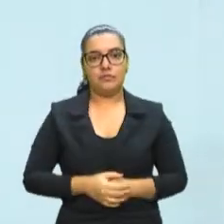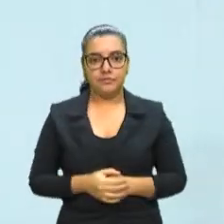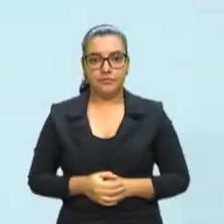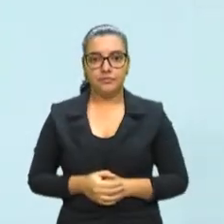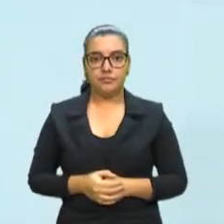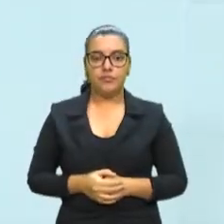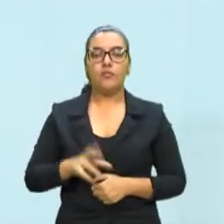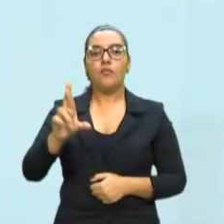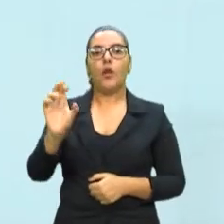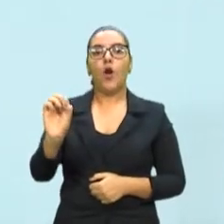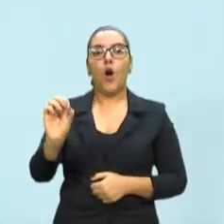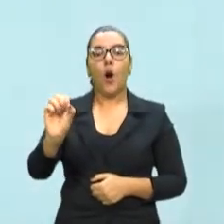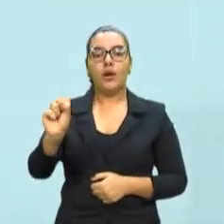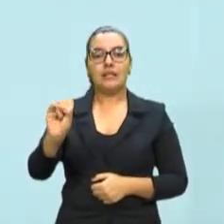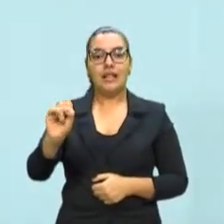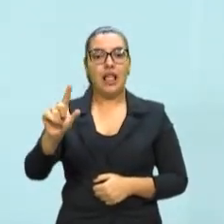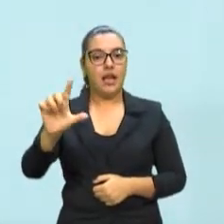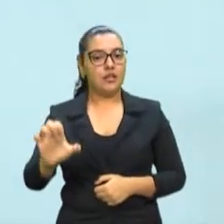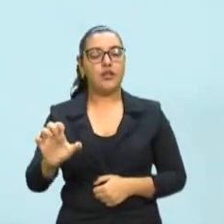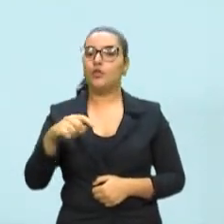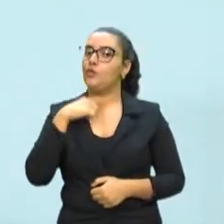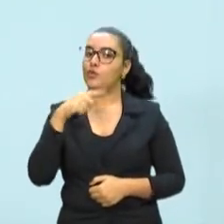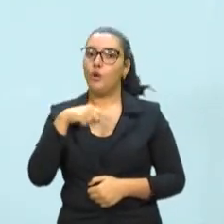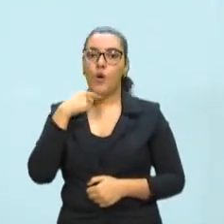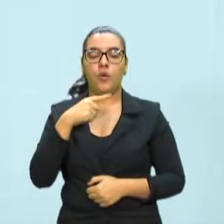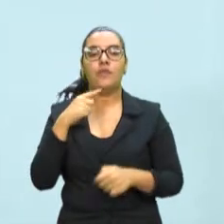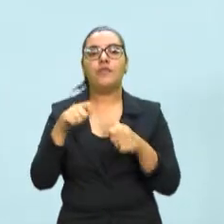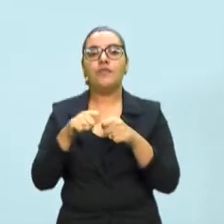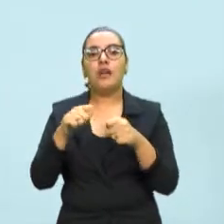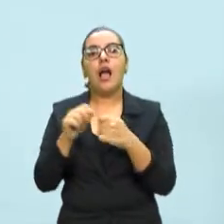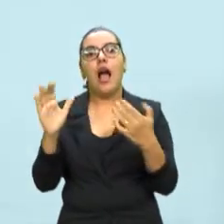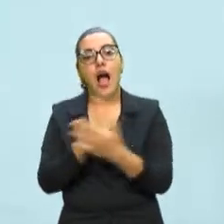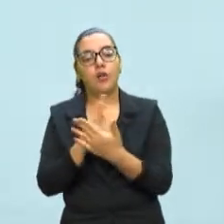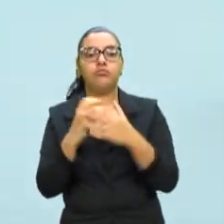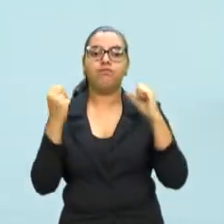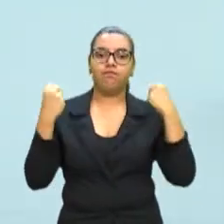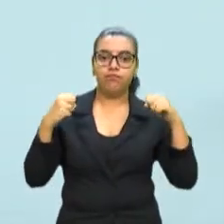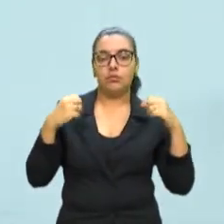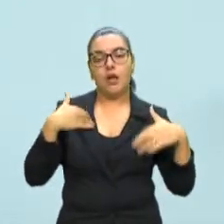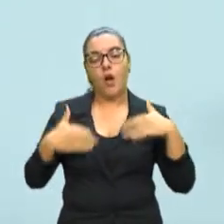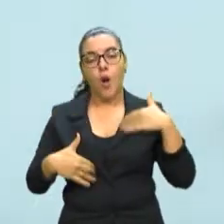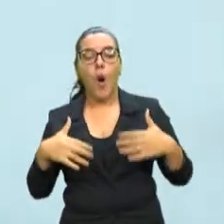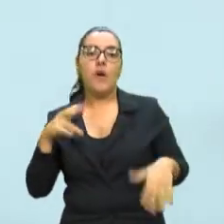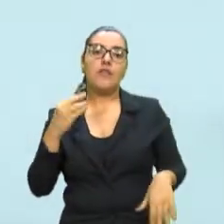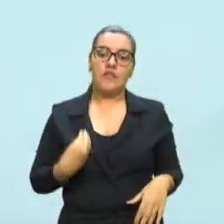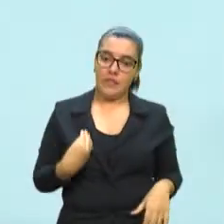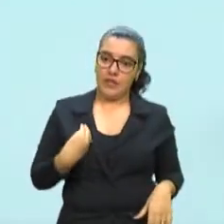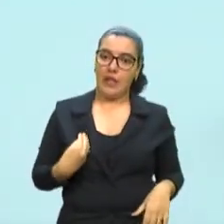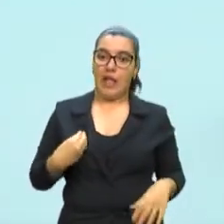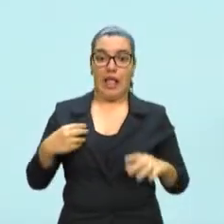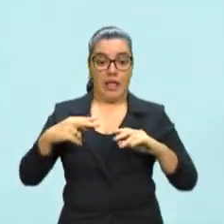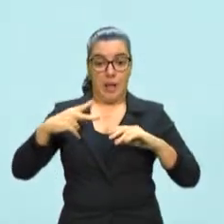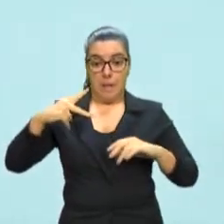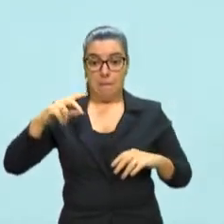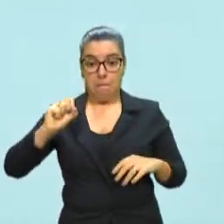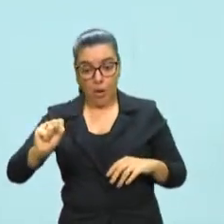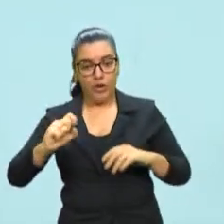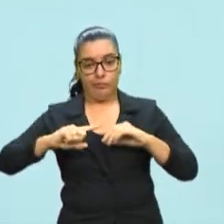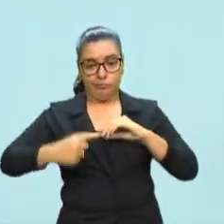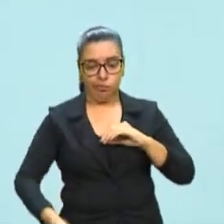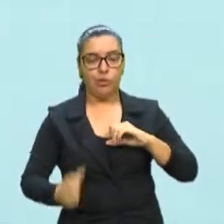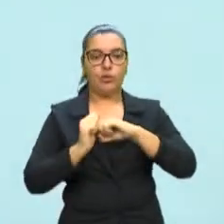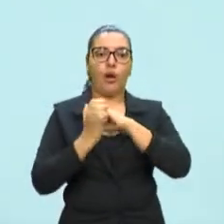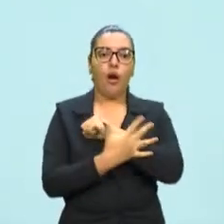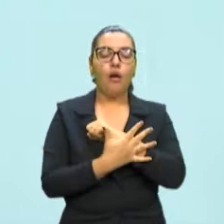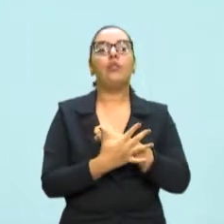Oslene ficou impossibilitada de fazer algumas atividades cotidianas depois que teve Covid. Ao passar por